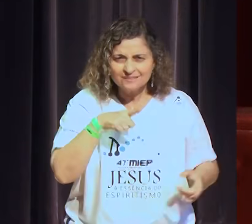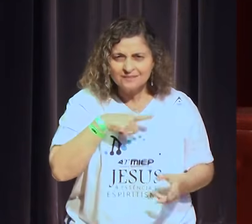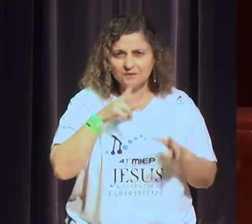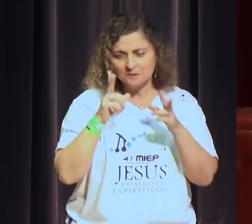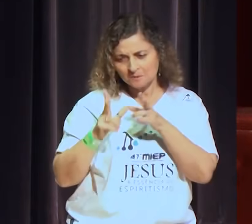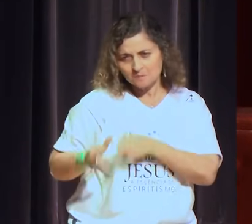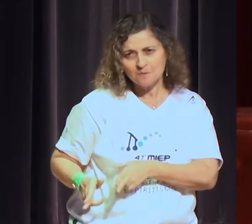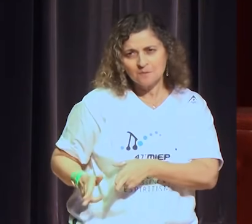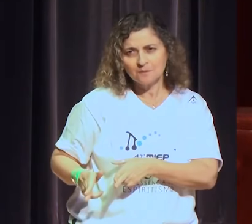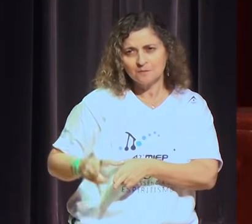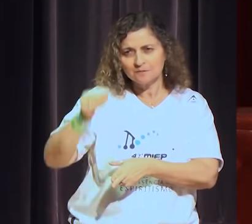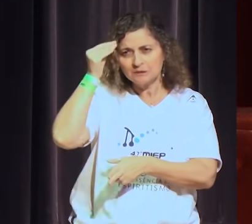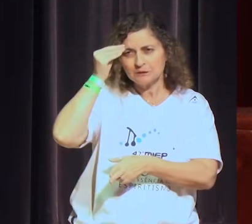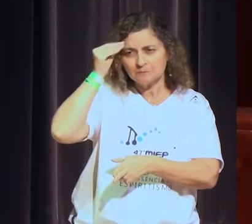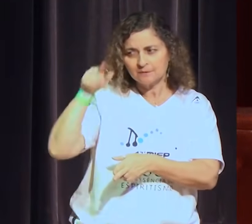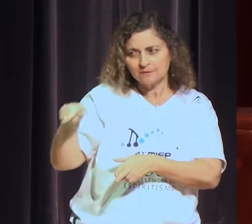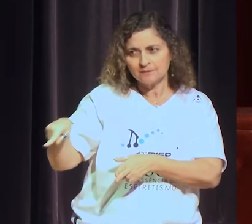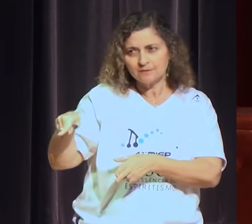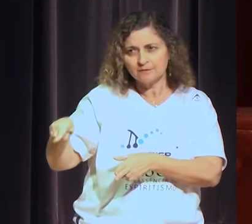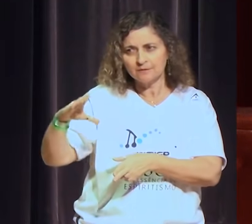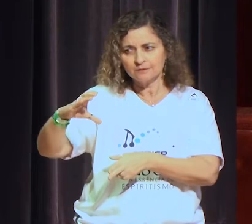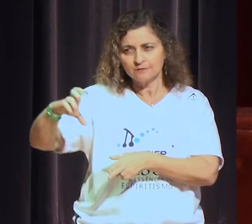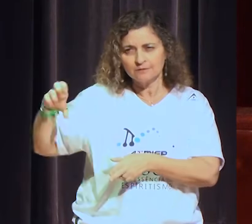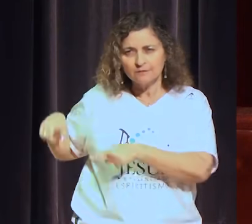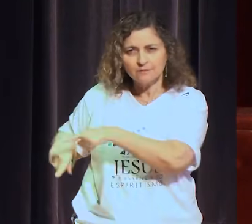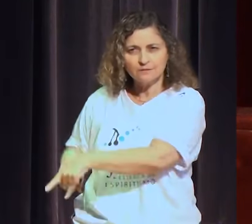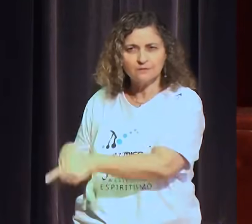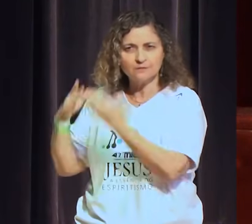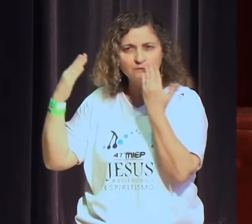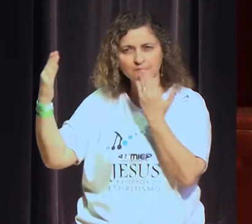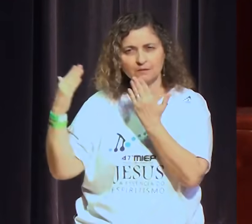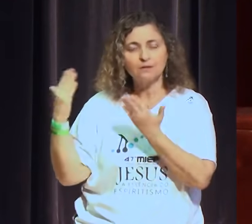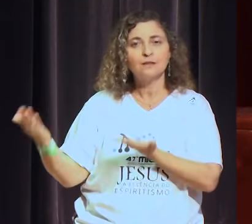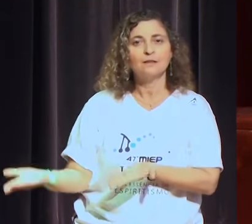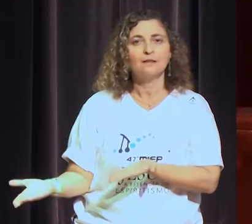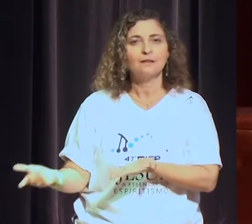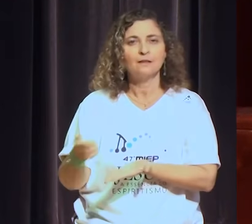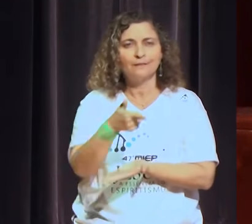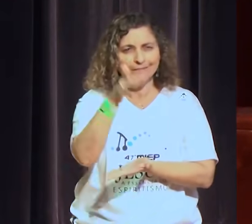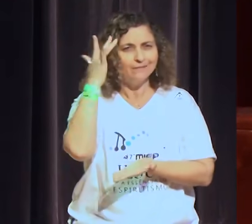Você acha que você vive a experiência religiosa que o Chico vivia?